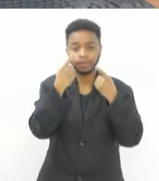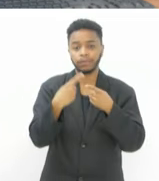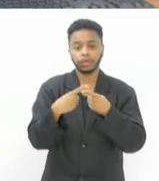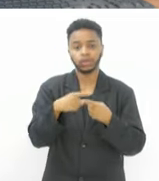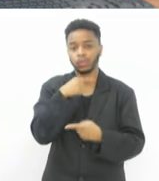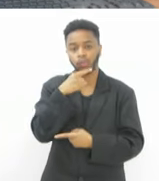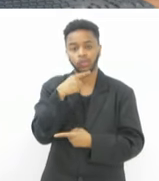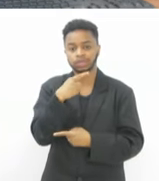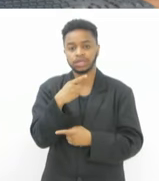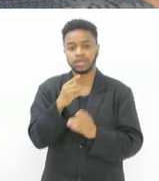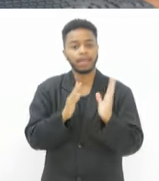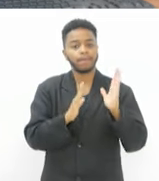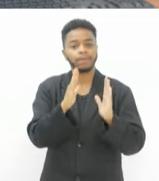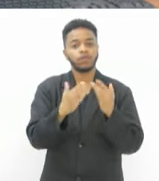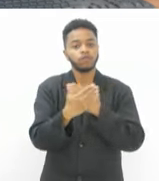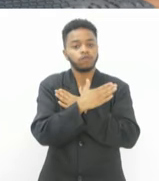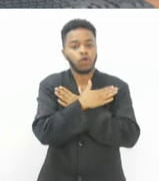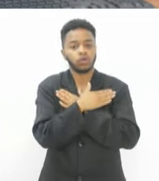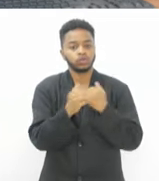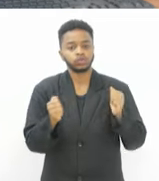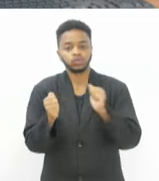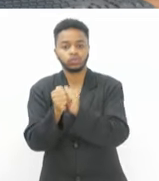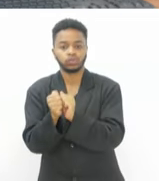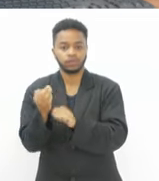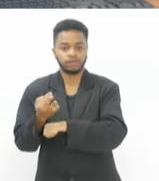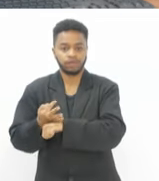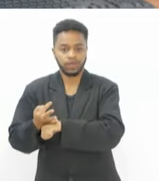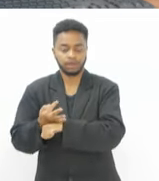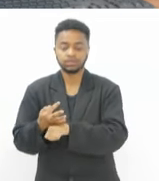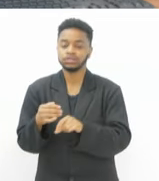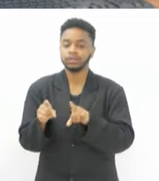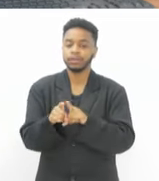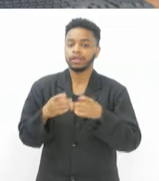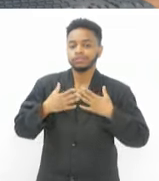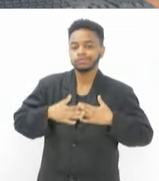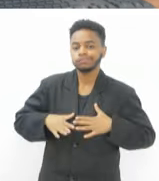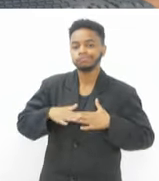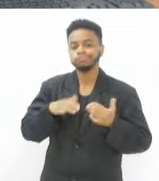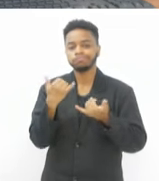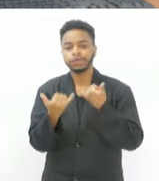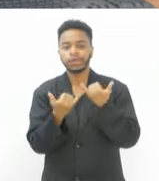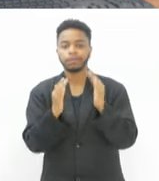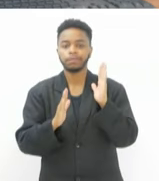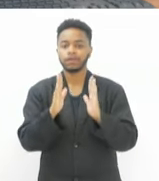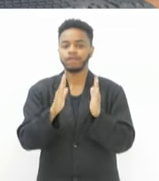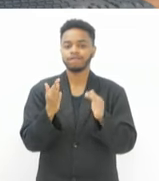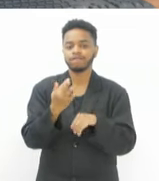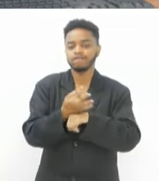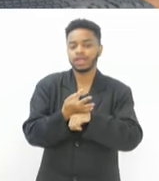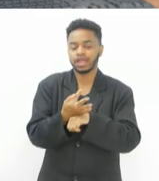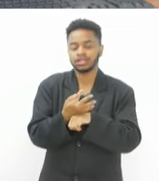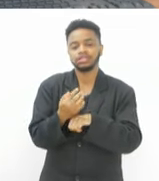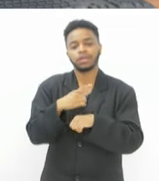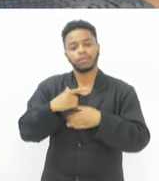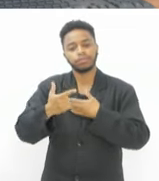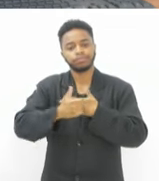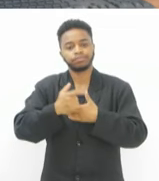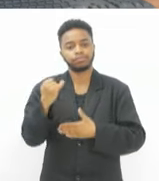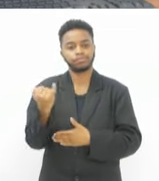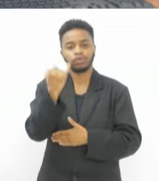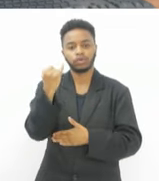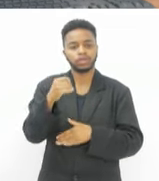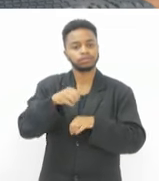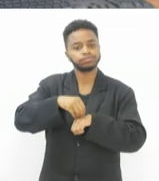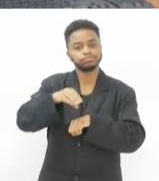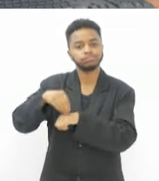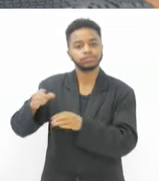conseguem conciliar o período de folga com o dos filhos. O descanso e as brincadeiras nas férias desempenham um papel fundamental para o aprendizado